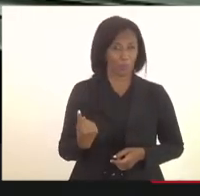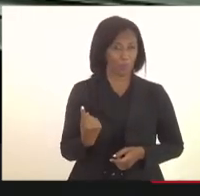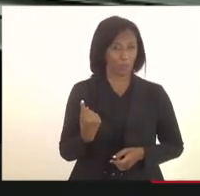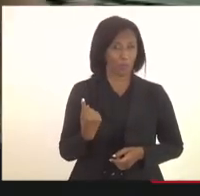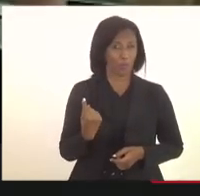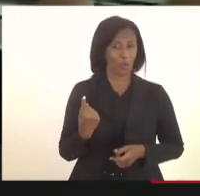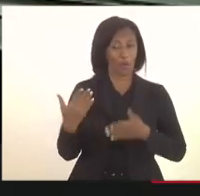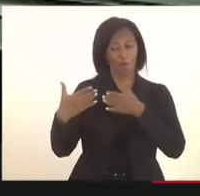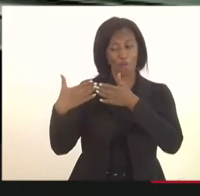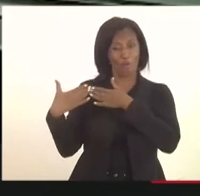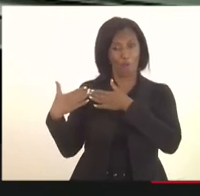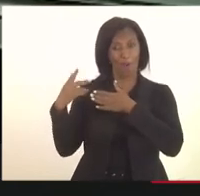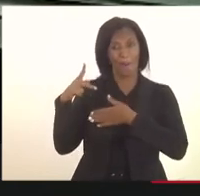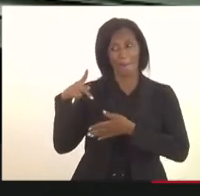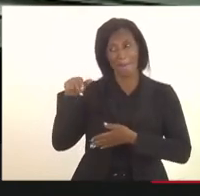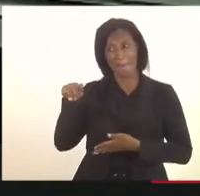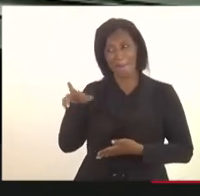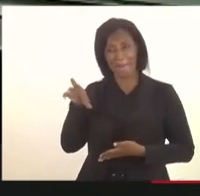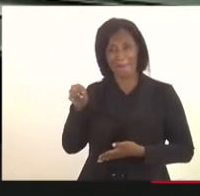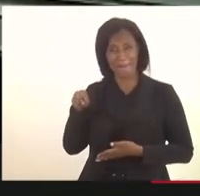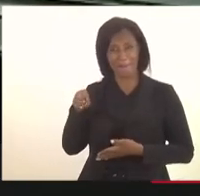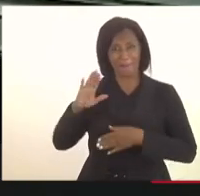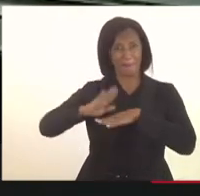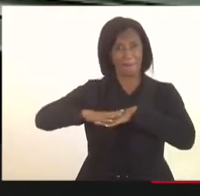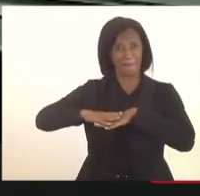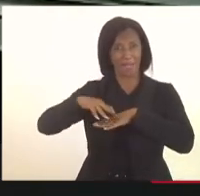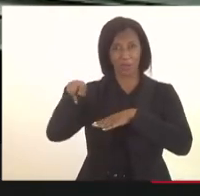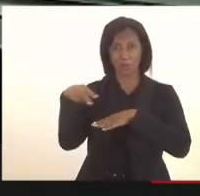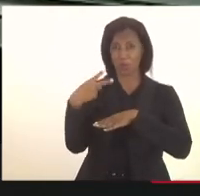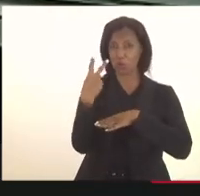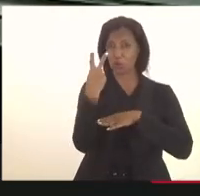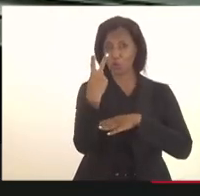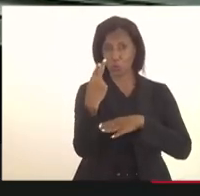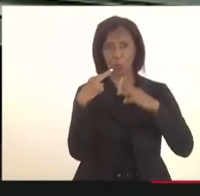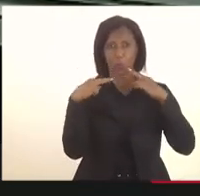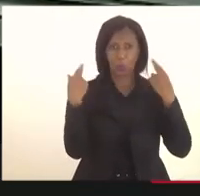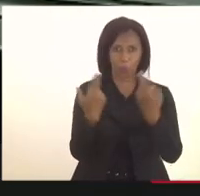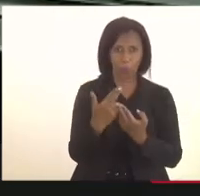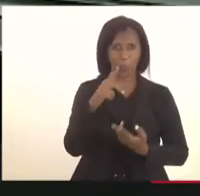fora o Mauro Osório, eu tenho mais dois eventos de gás.